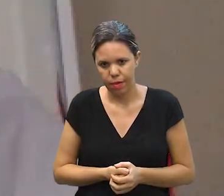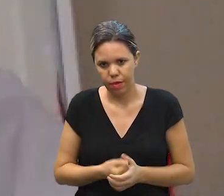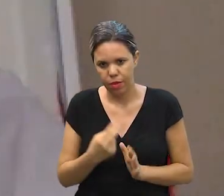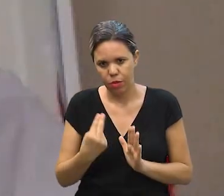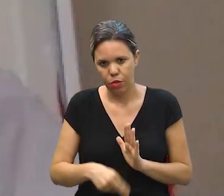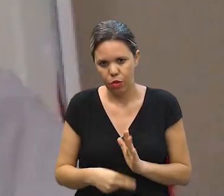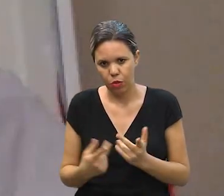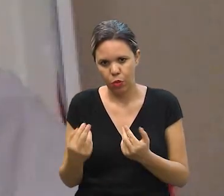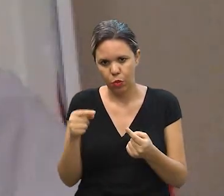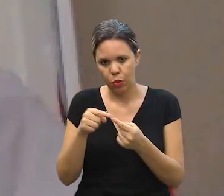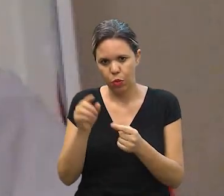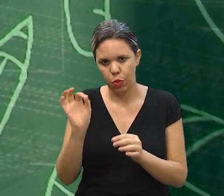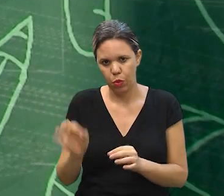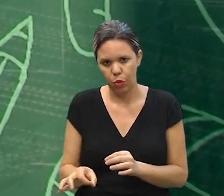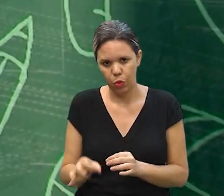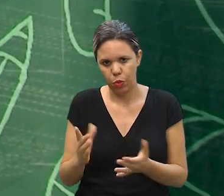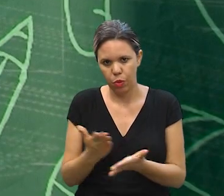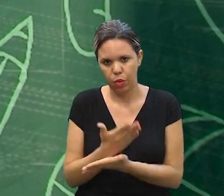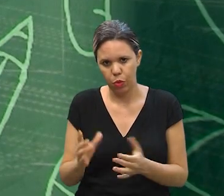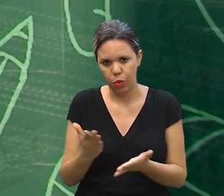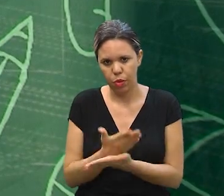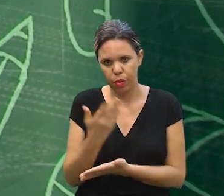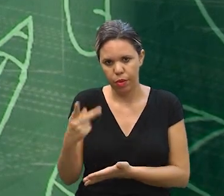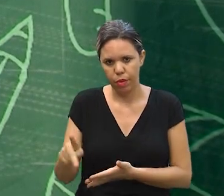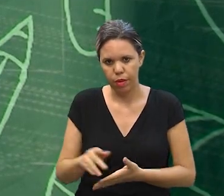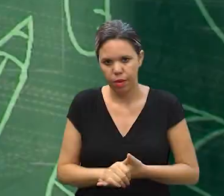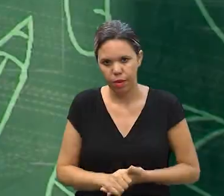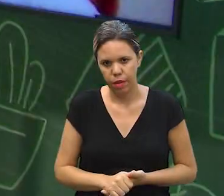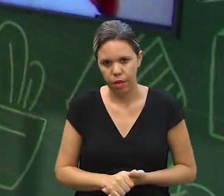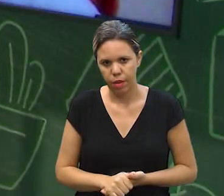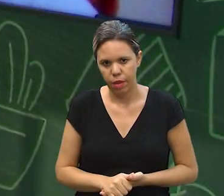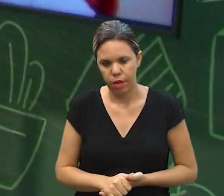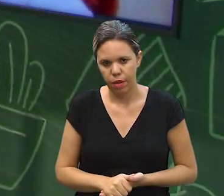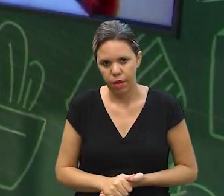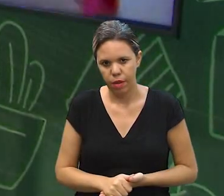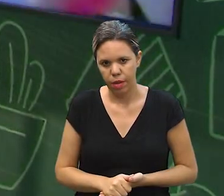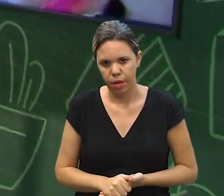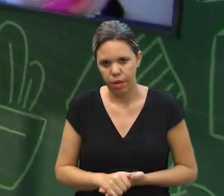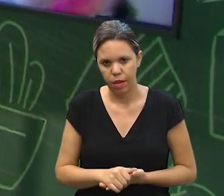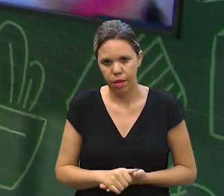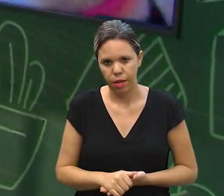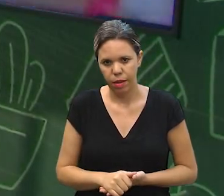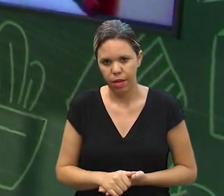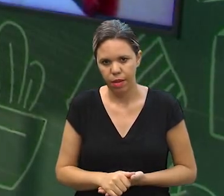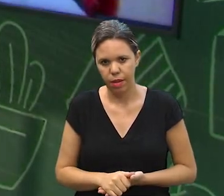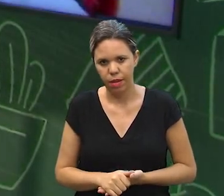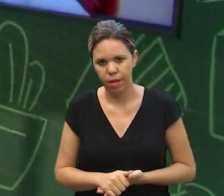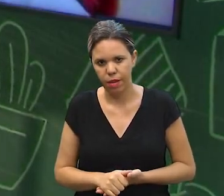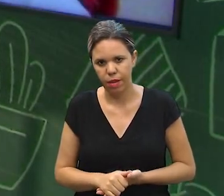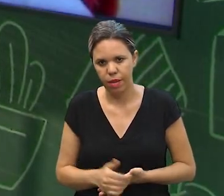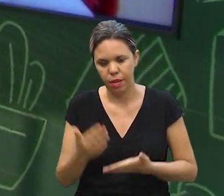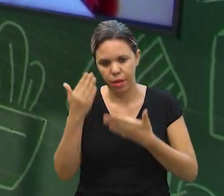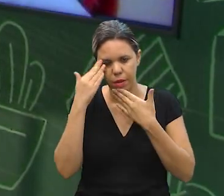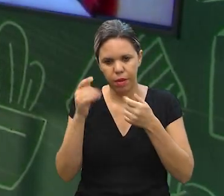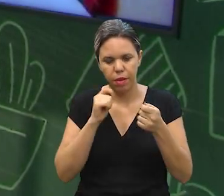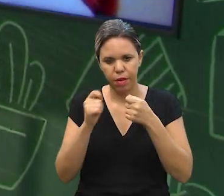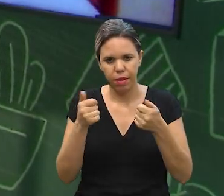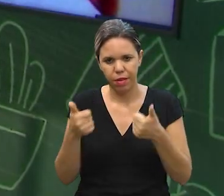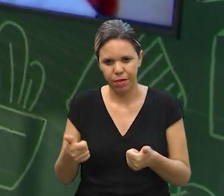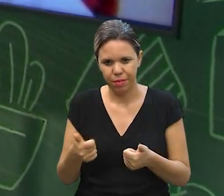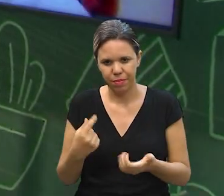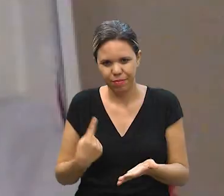Olha o nome, como não casa certinho com o livro da senhora, né? Então tá bom, mesmo, professora. Obrigado pela entrevista,